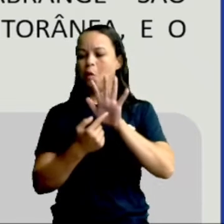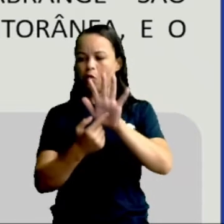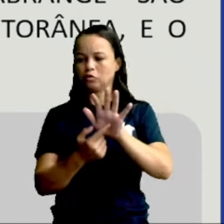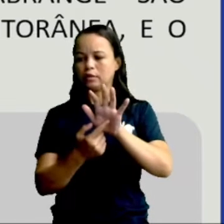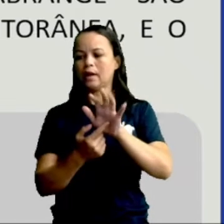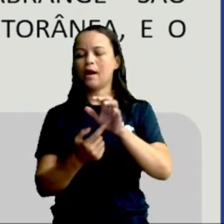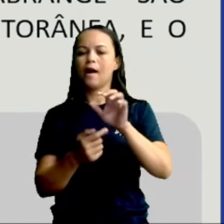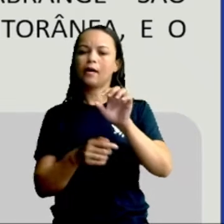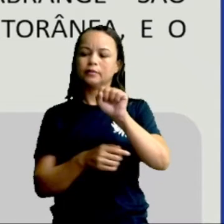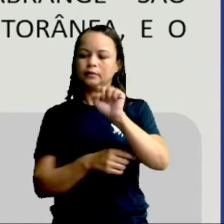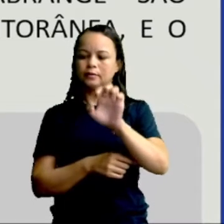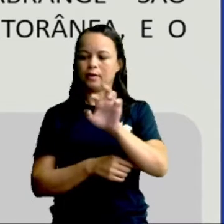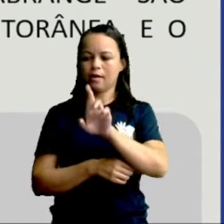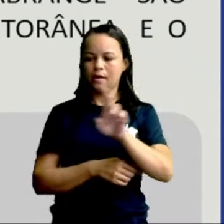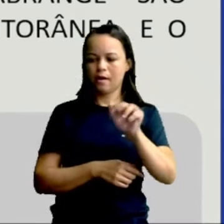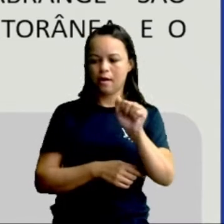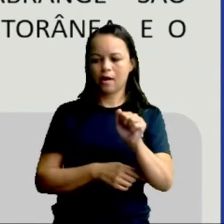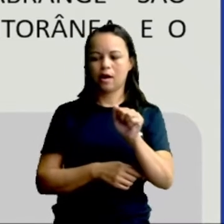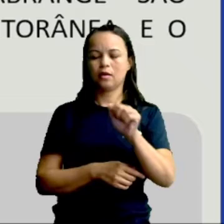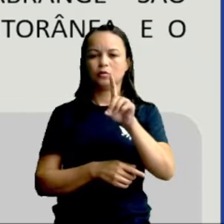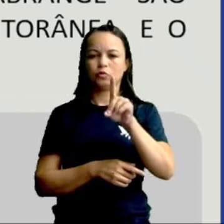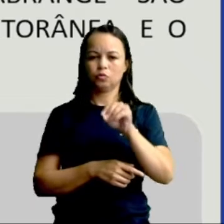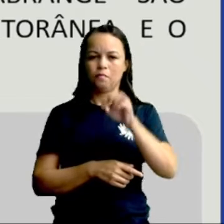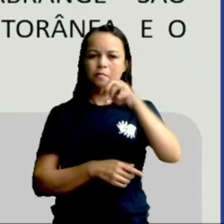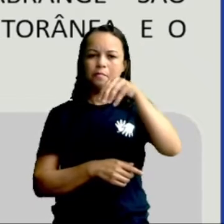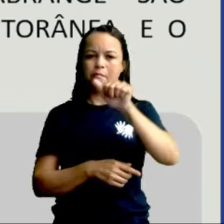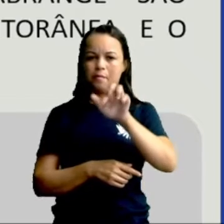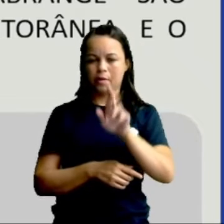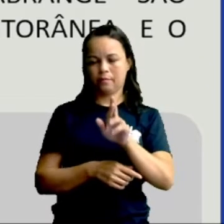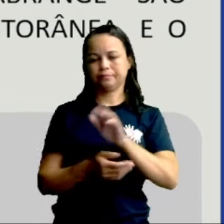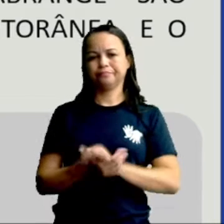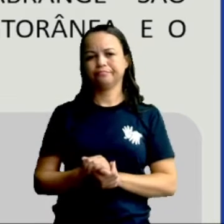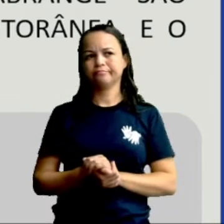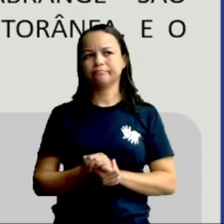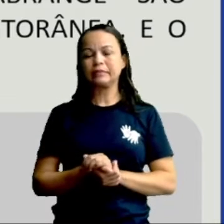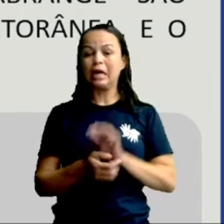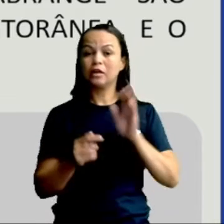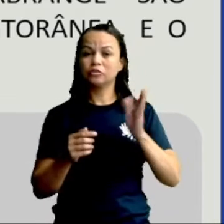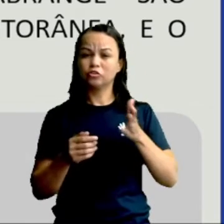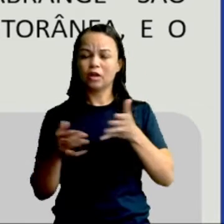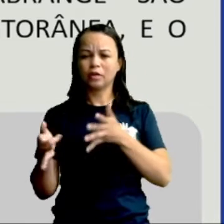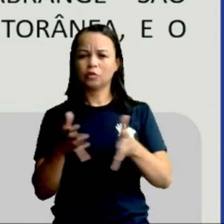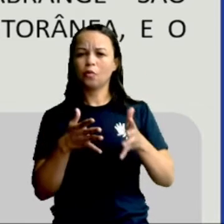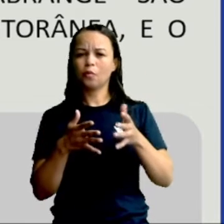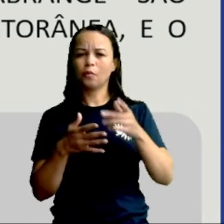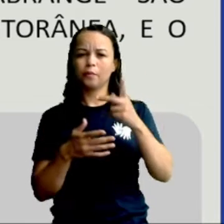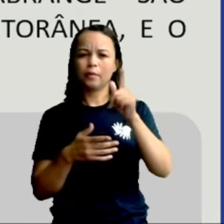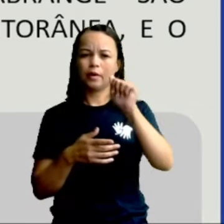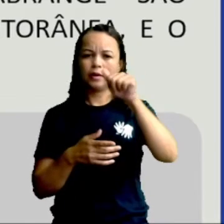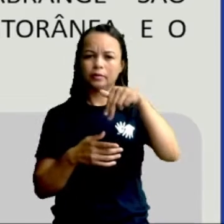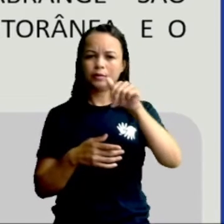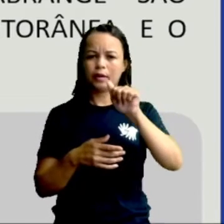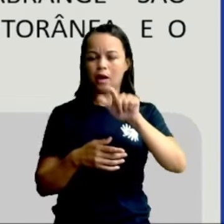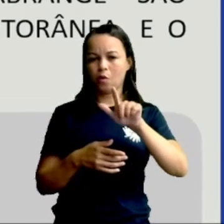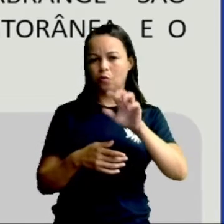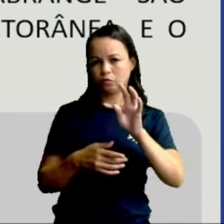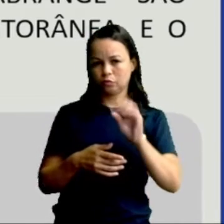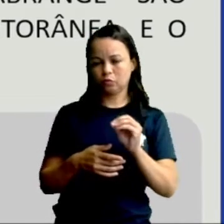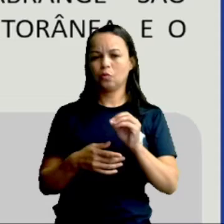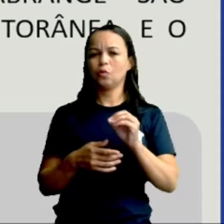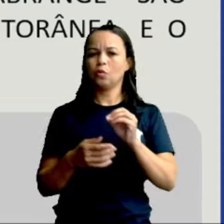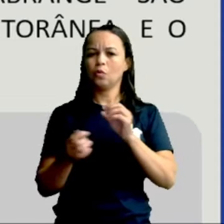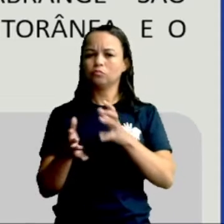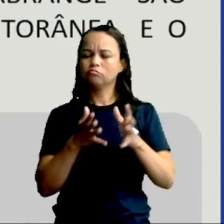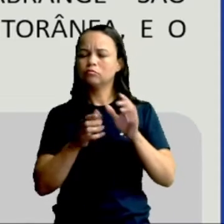certo? Na imagem você está vendo. Já no Planalto Meridional, ele abrange São Paulo, e exceto a